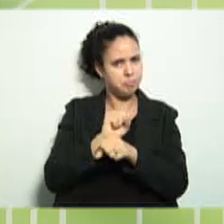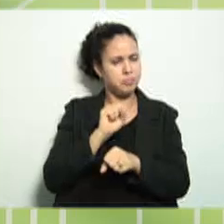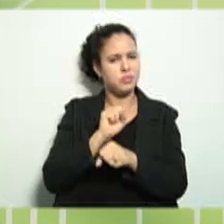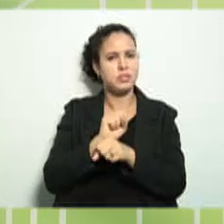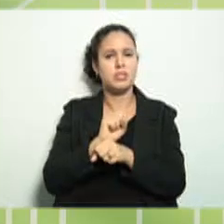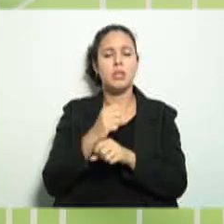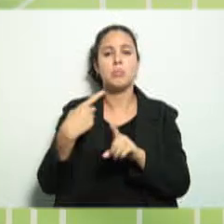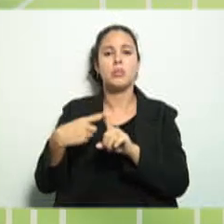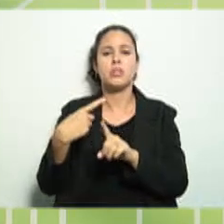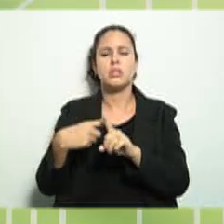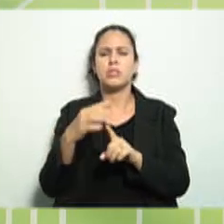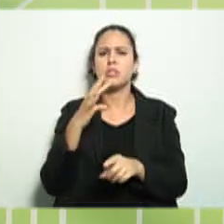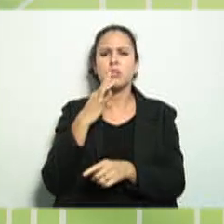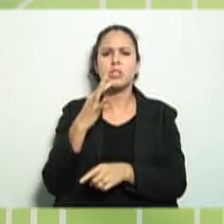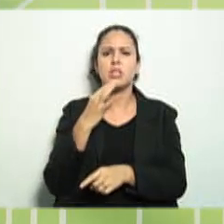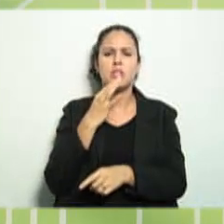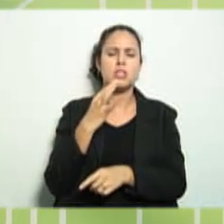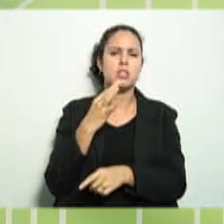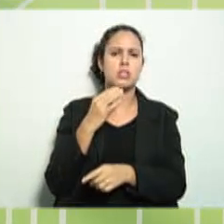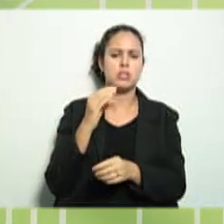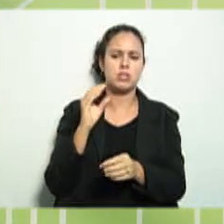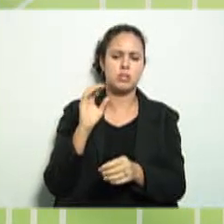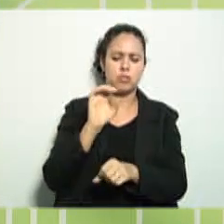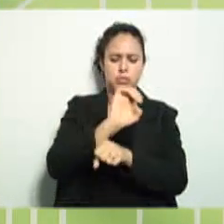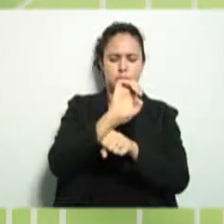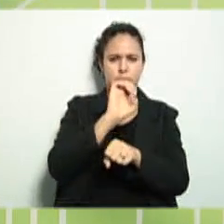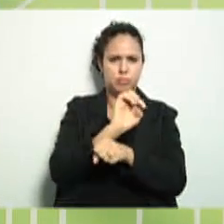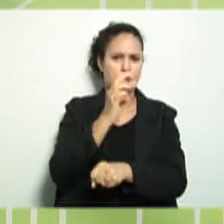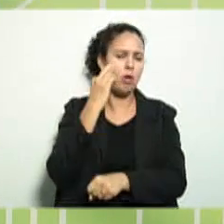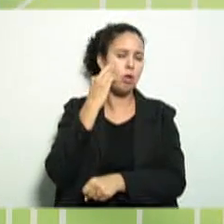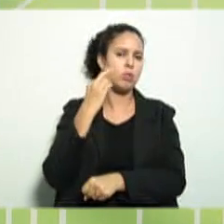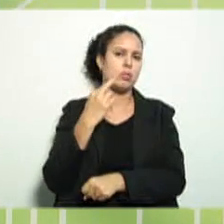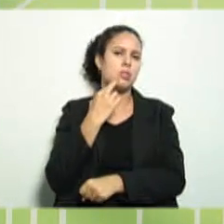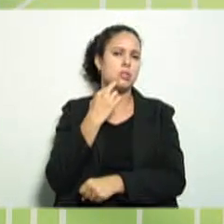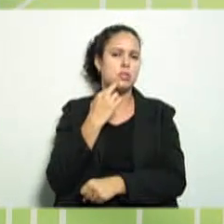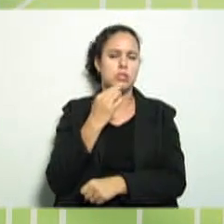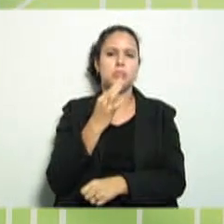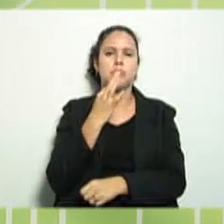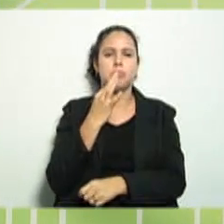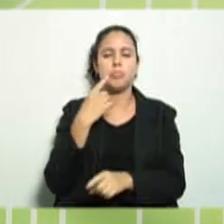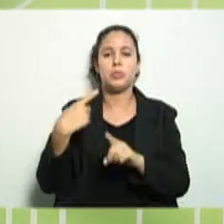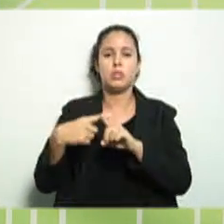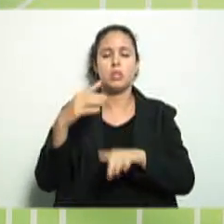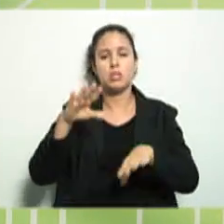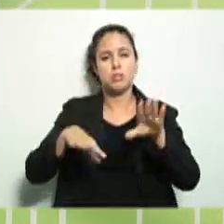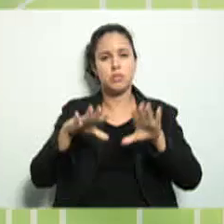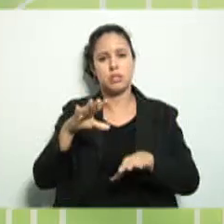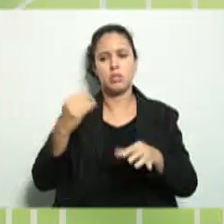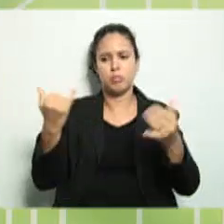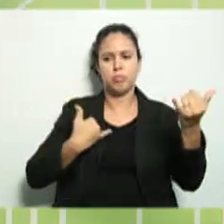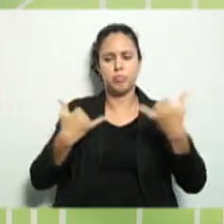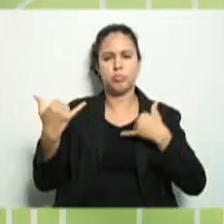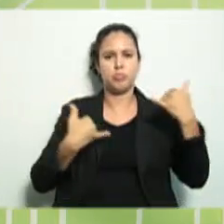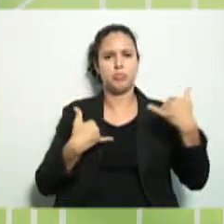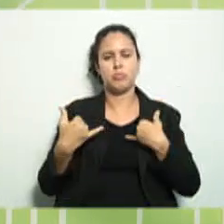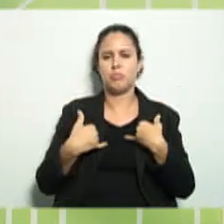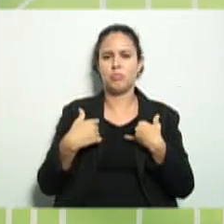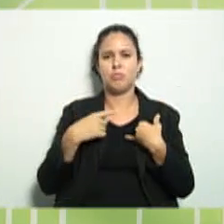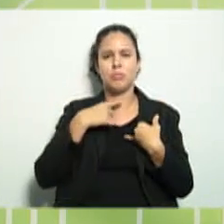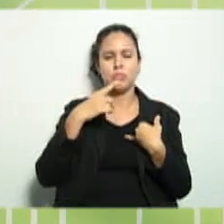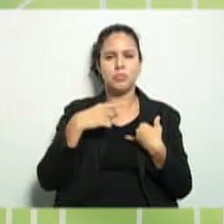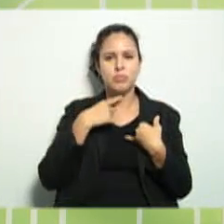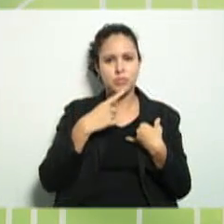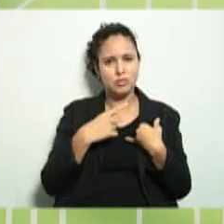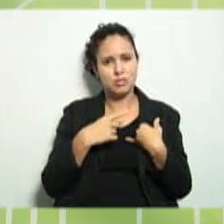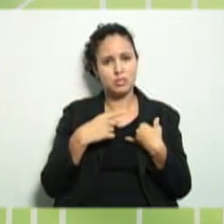conhecemos melhor o nosso estado. Muitas vezes essas informações não chegam pelas vias de comunicação normais e nós sabemos disso por